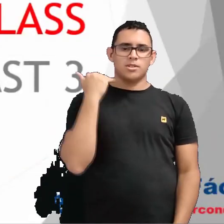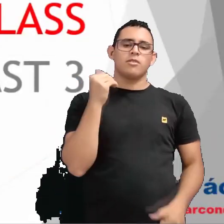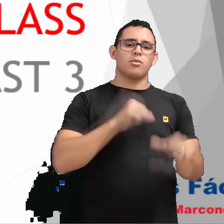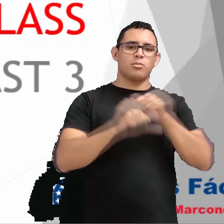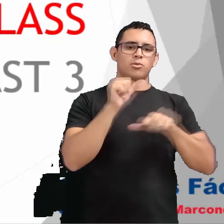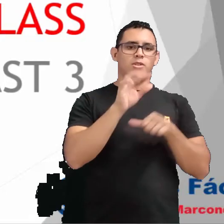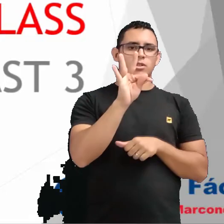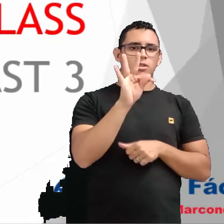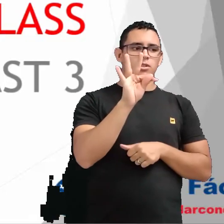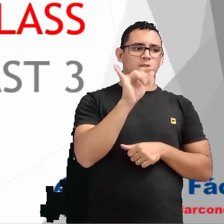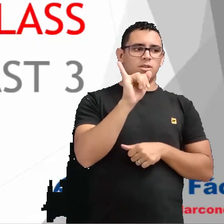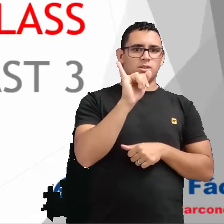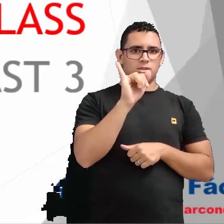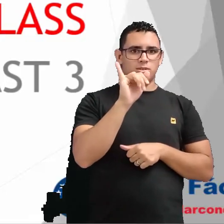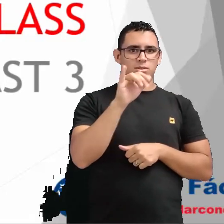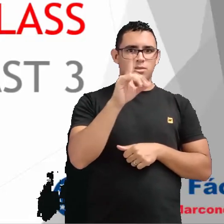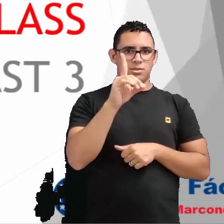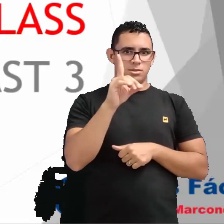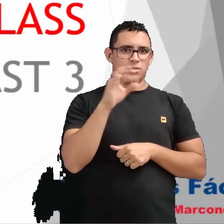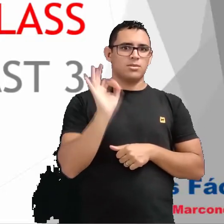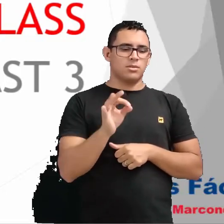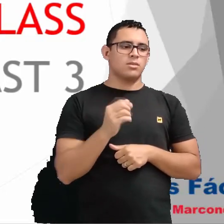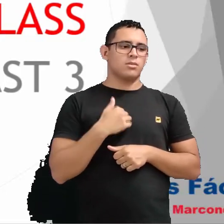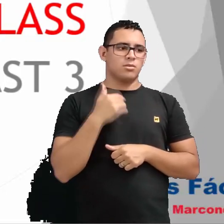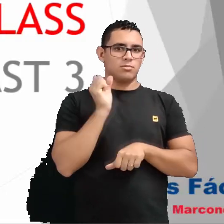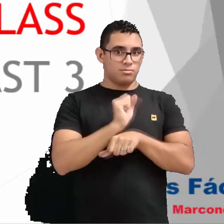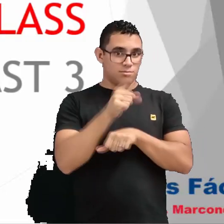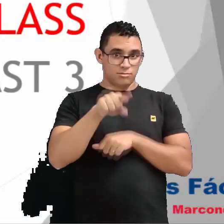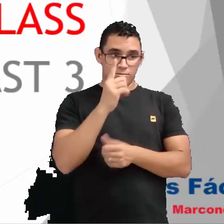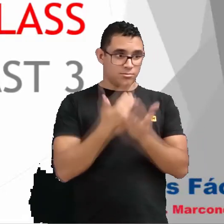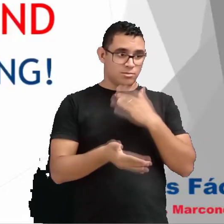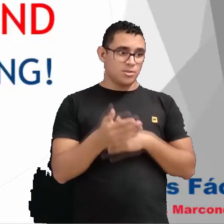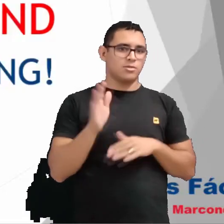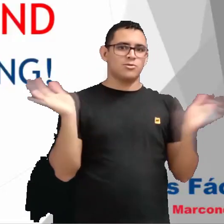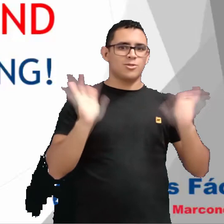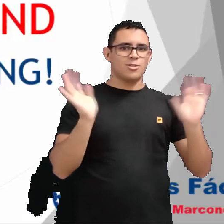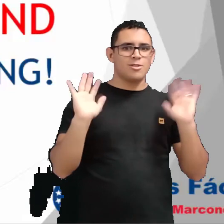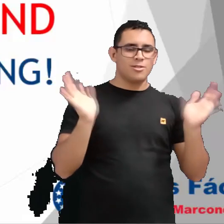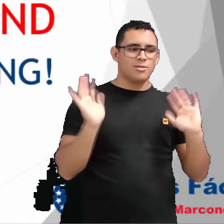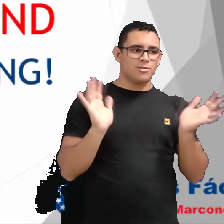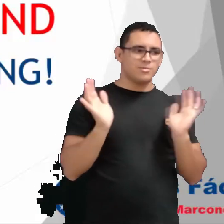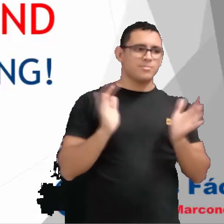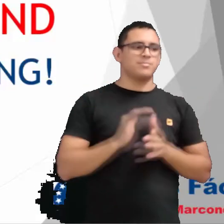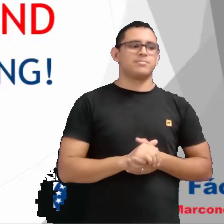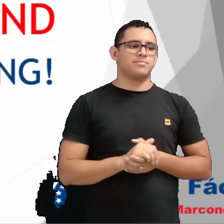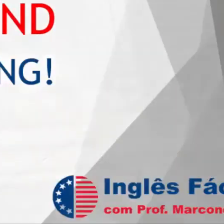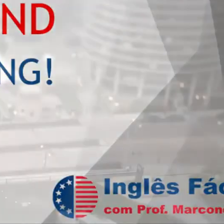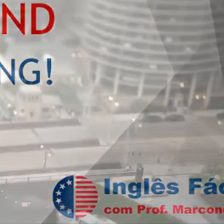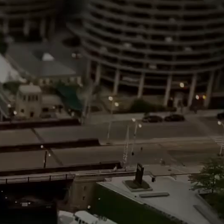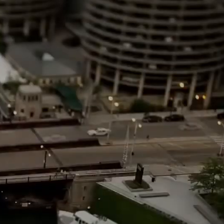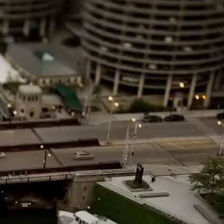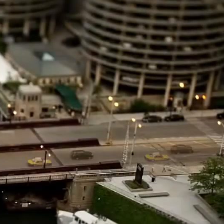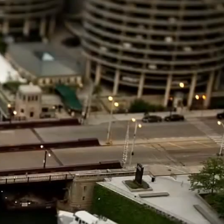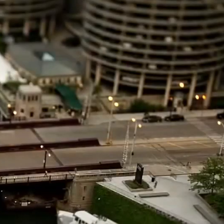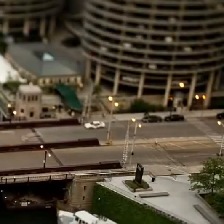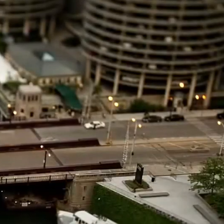did, ok? Esse será o tema, então, da nossa próxima aula. Espero que vocês não percam. Thanks for watching. See you next class.